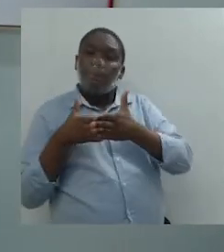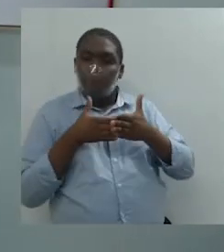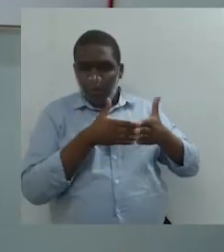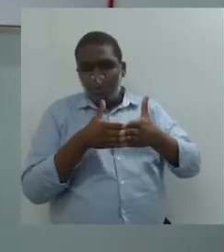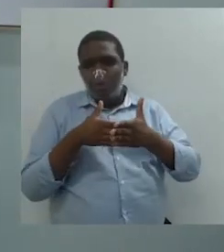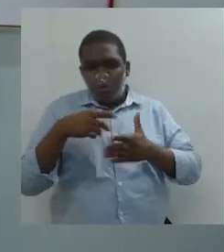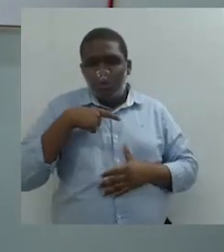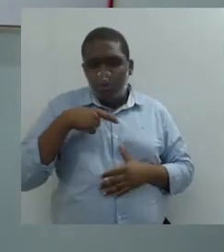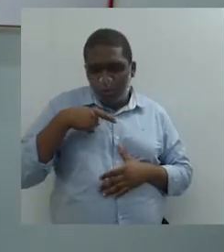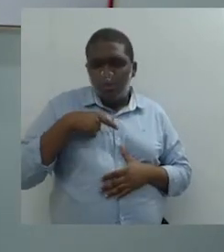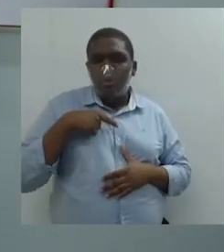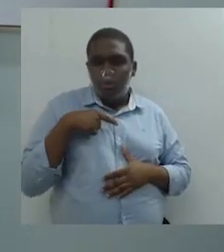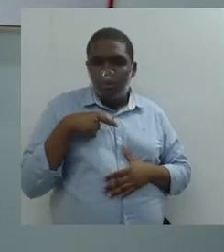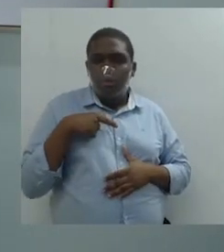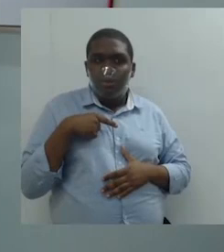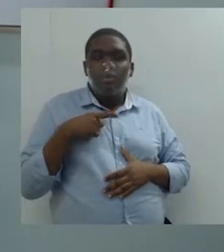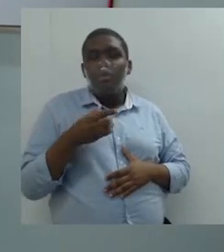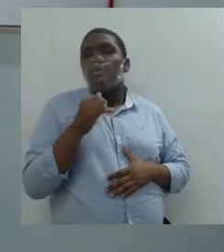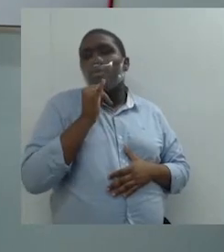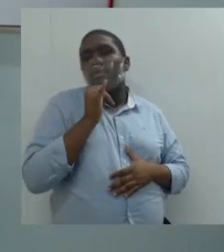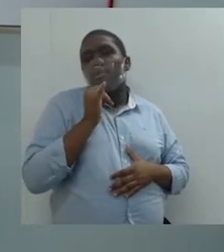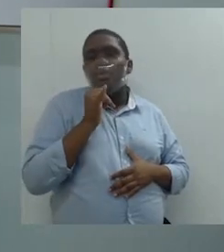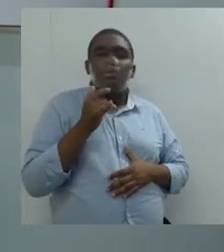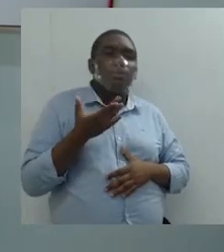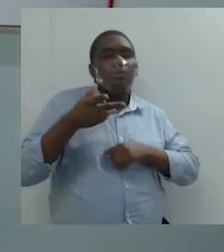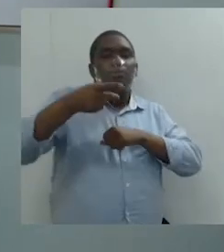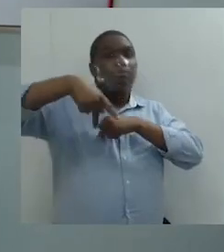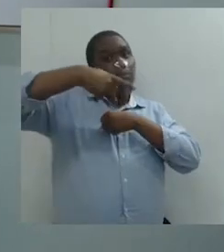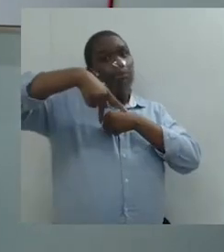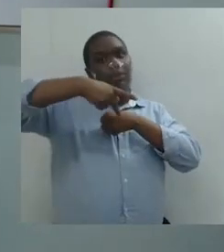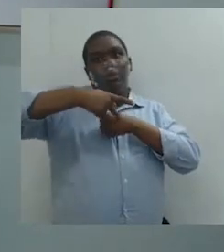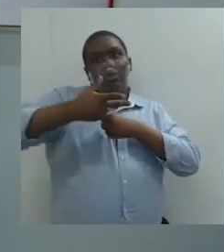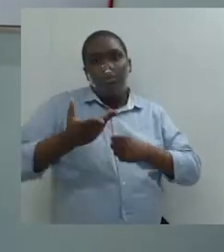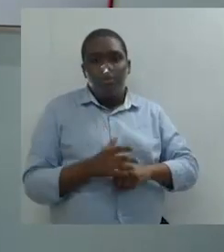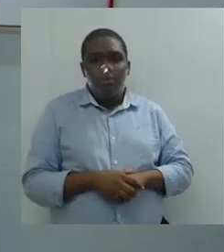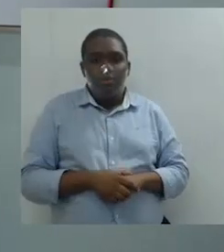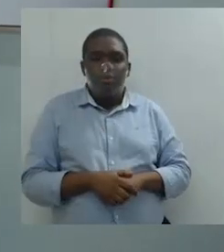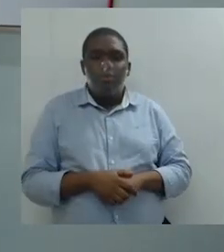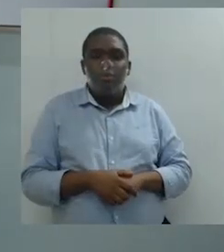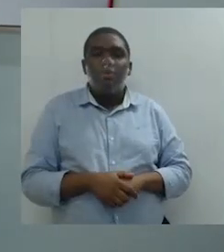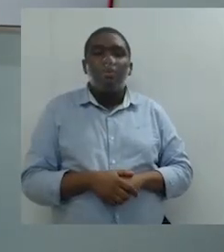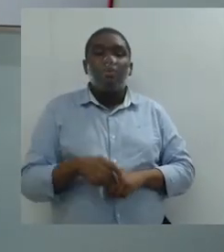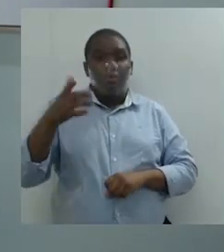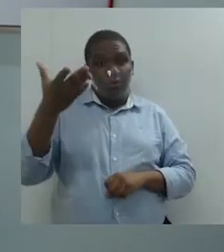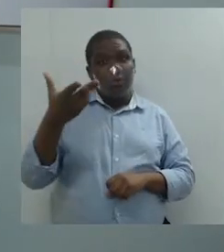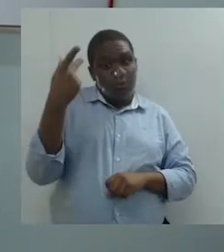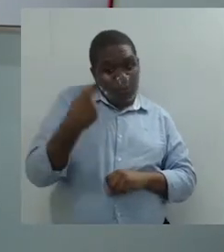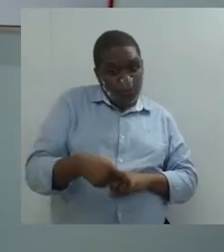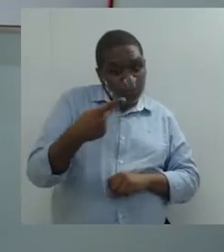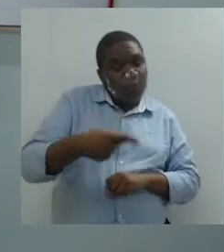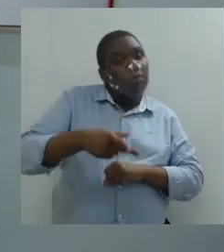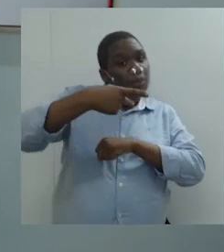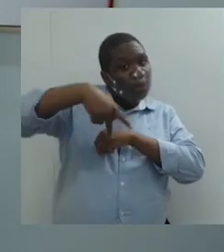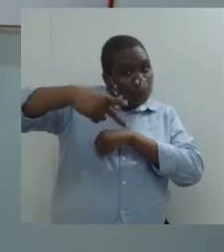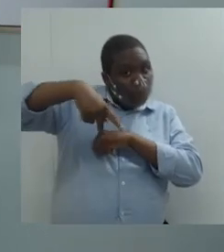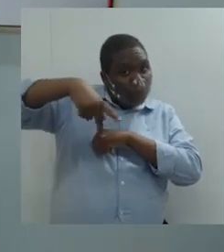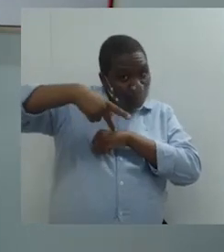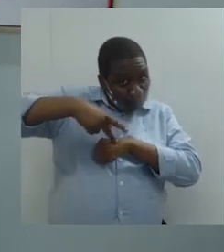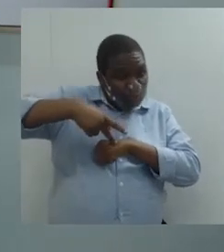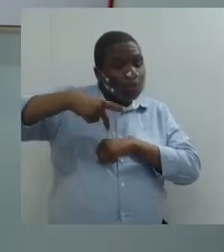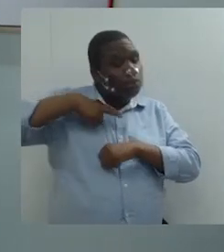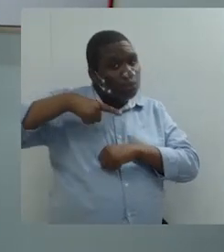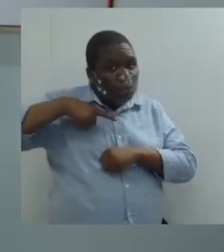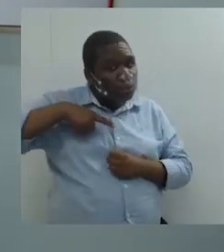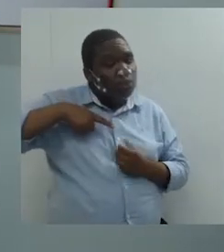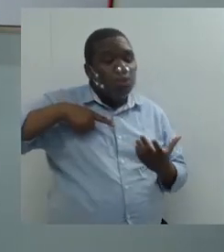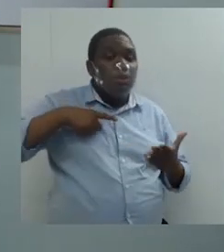vou falar, por exemplo, de um país. E nesse país, nesse território, nós